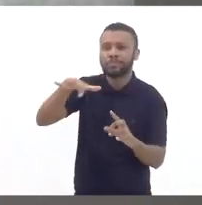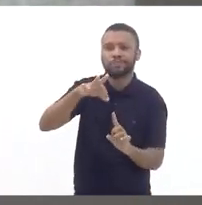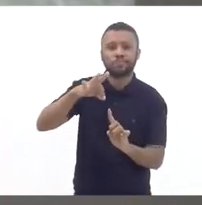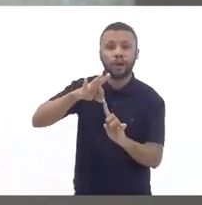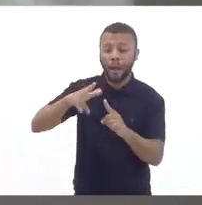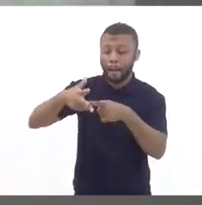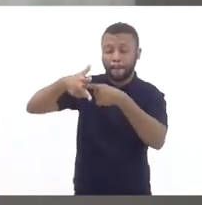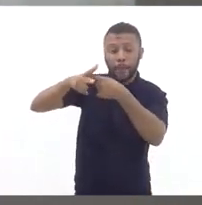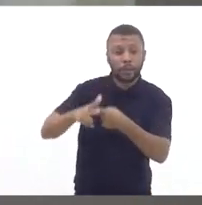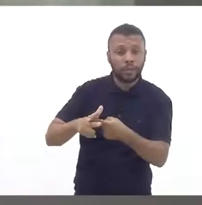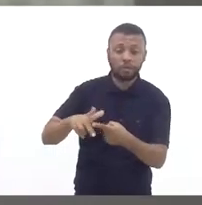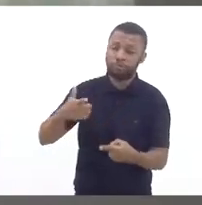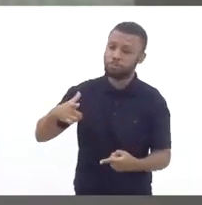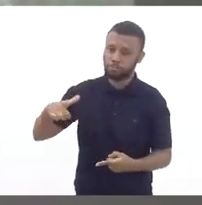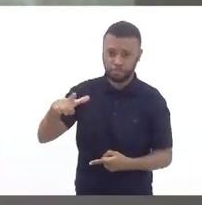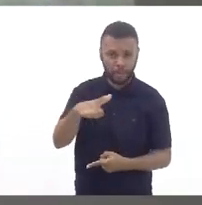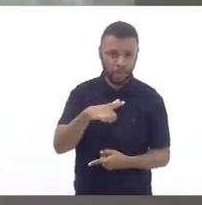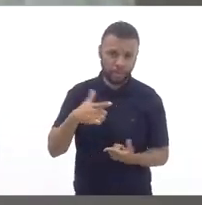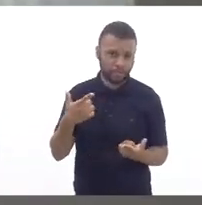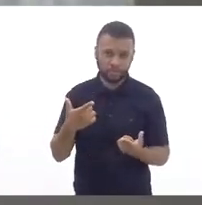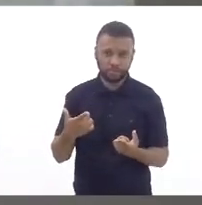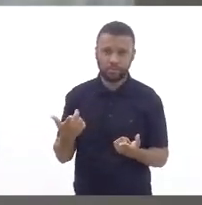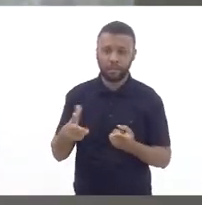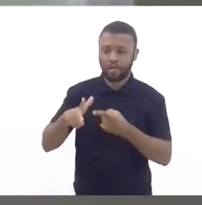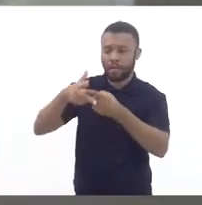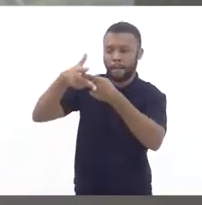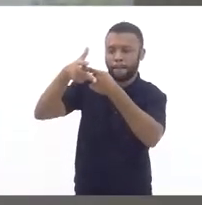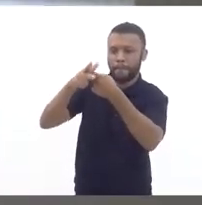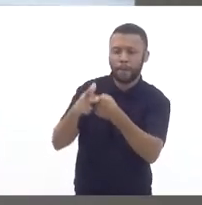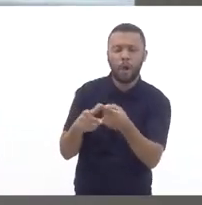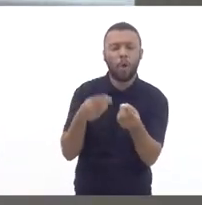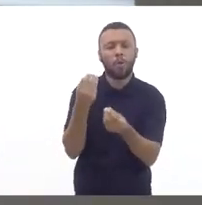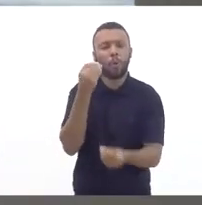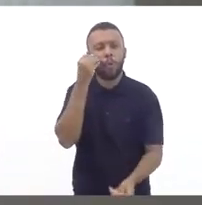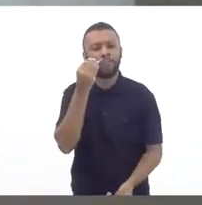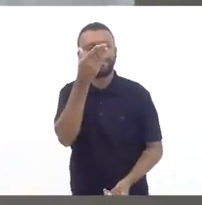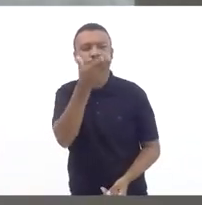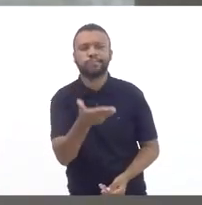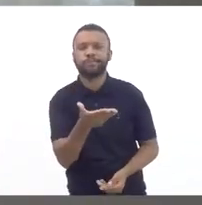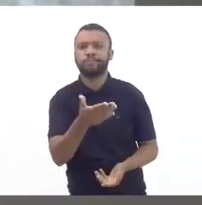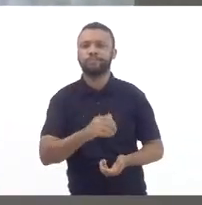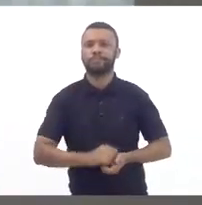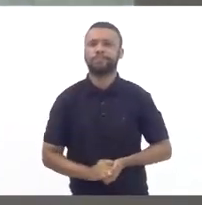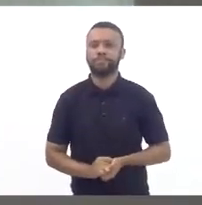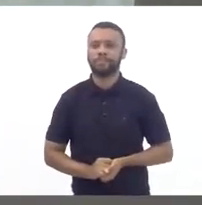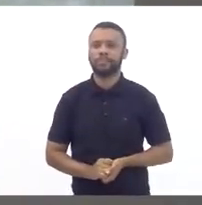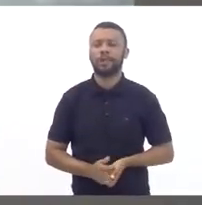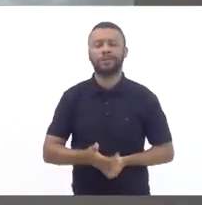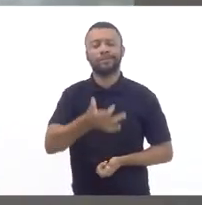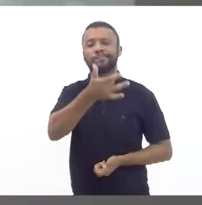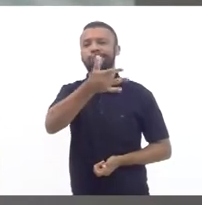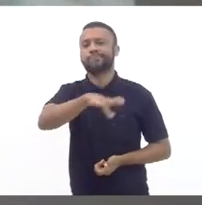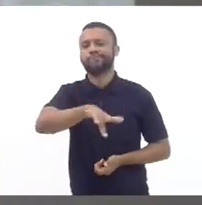manutenção diária. Olha como se encontra. Todo deteriorado.